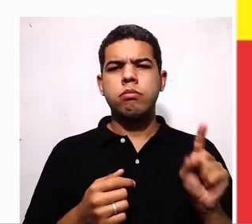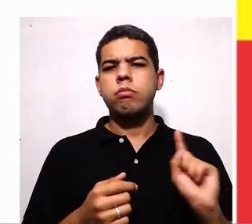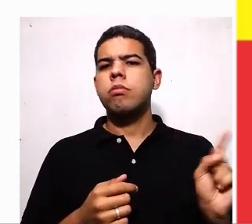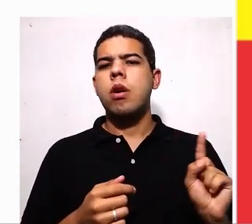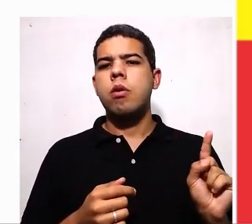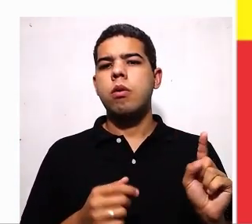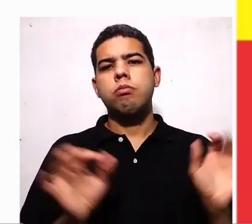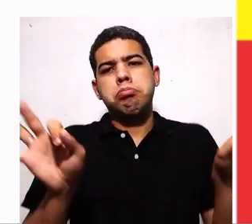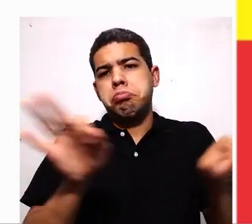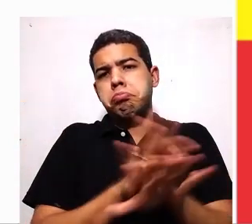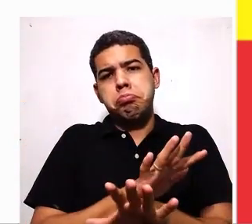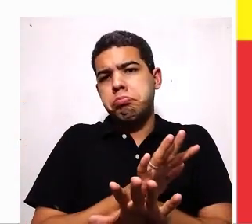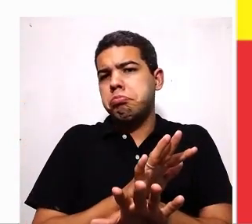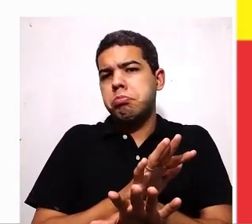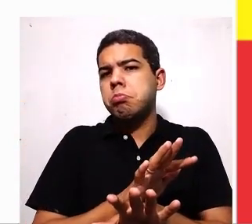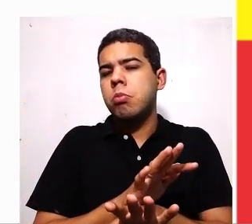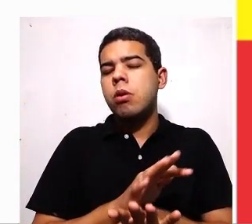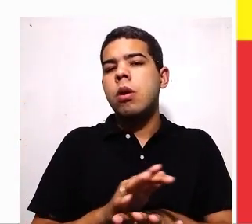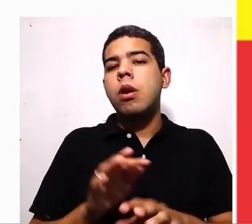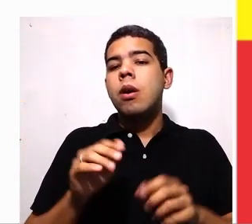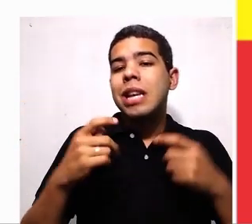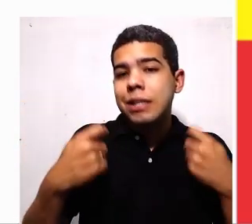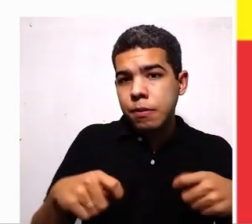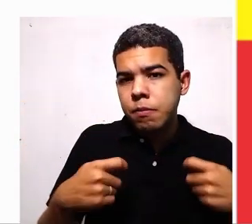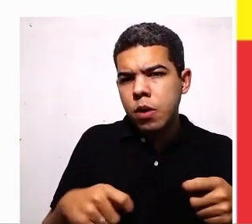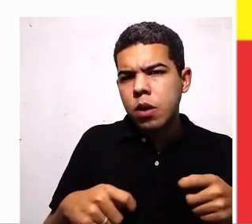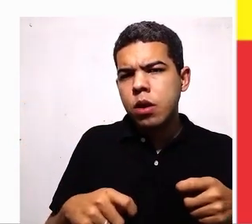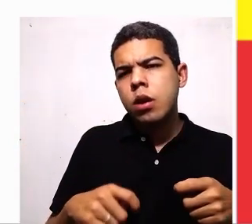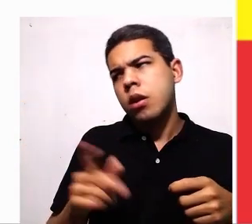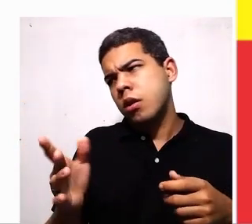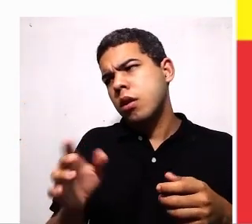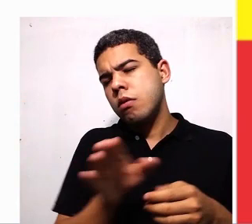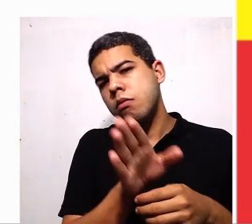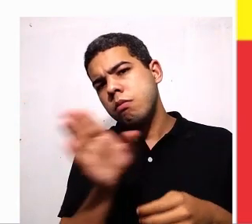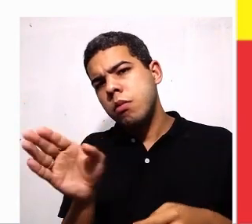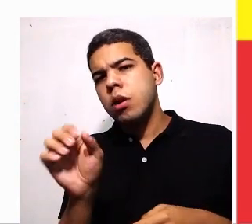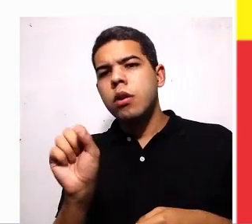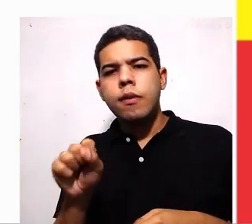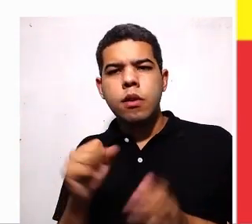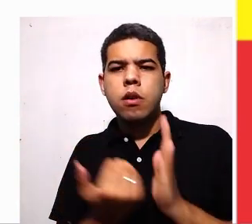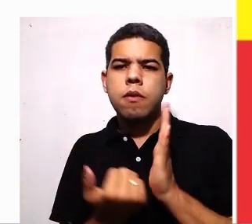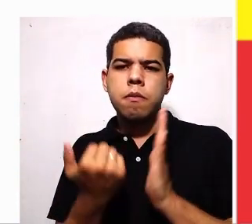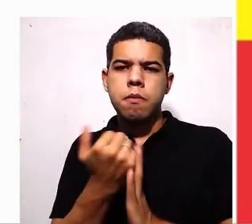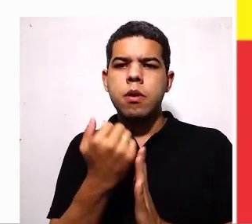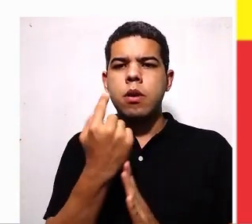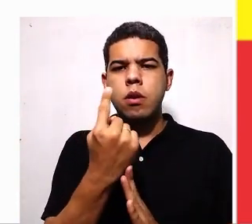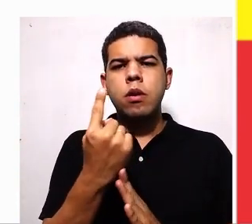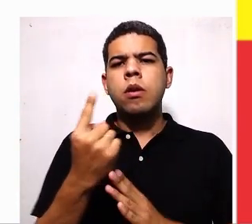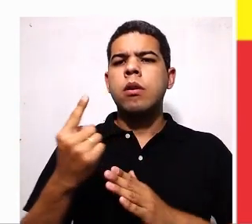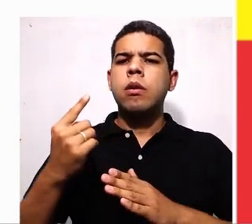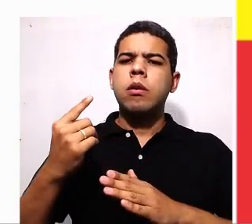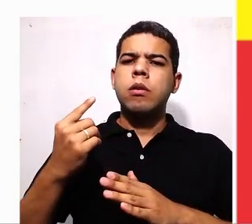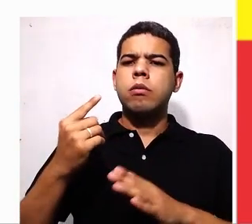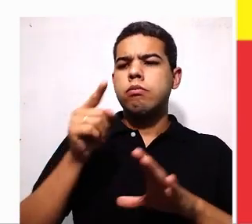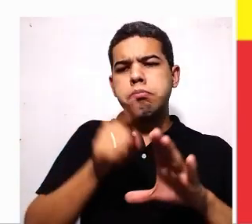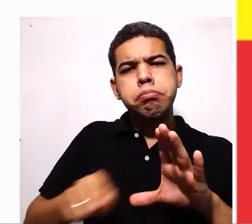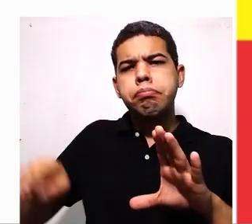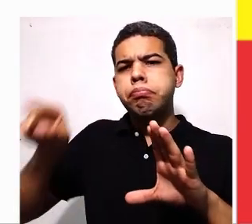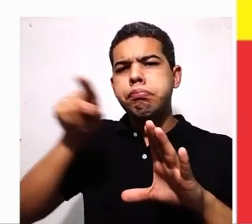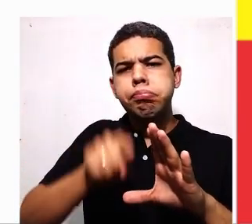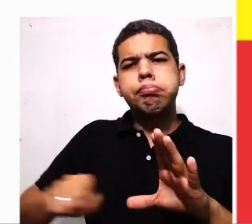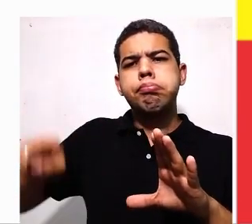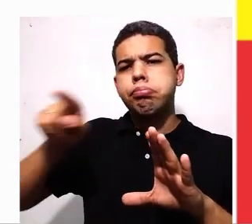acabou-se. Então, caso precise, vai para o sim. Olha aí, ó, você adiciona um e assim fica um